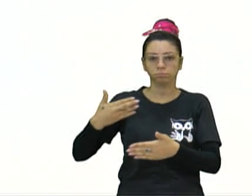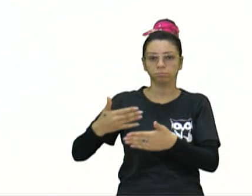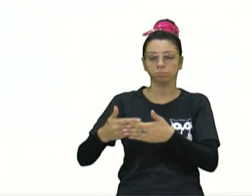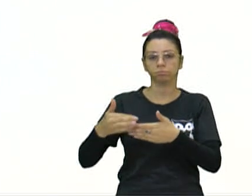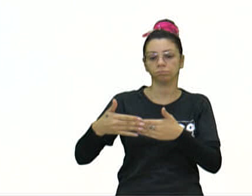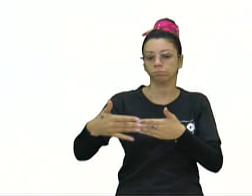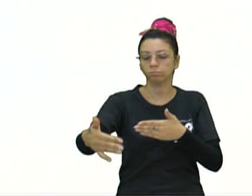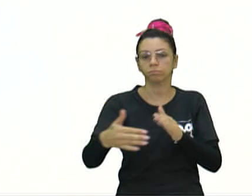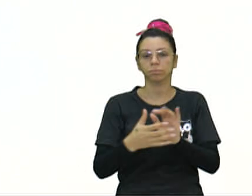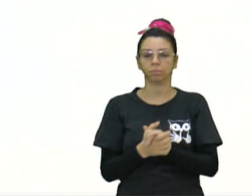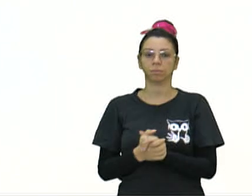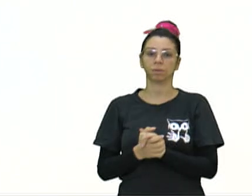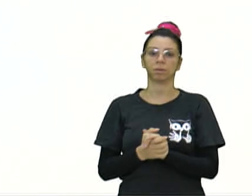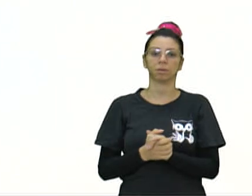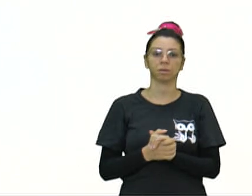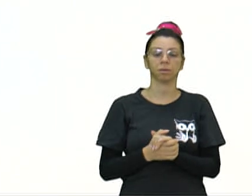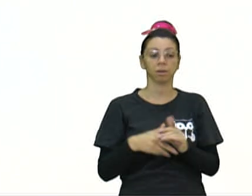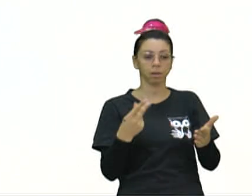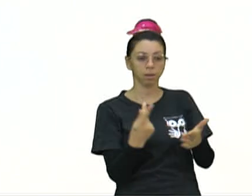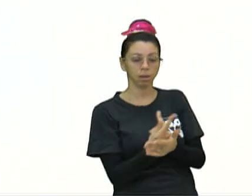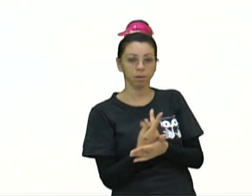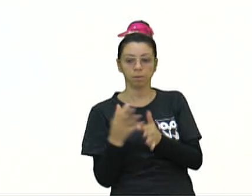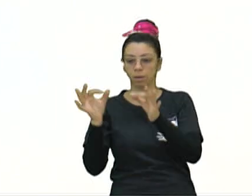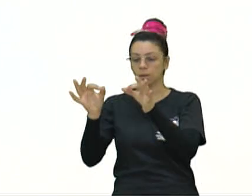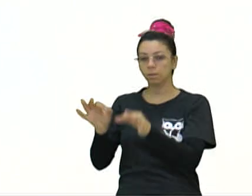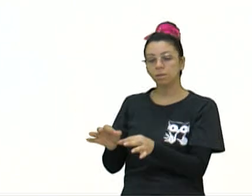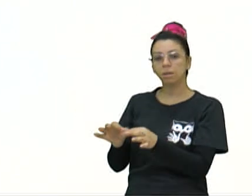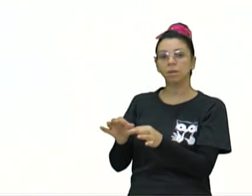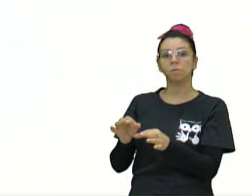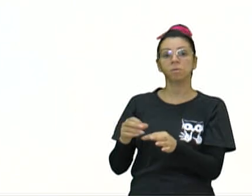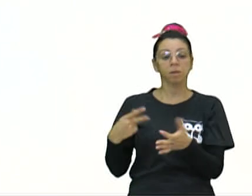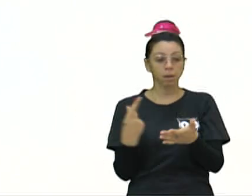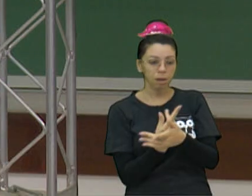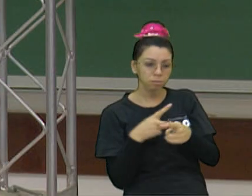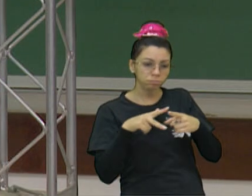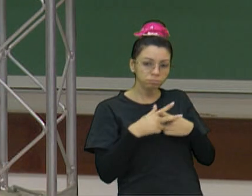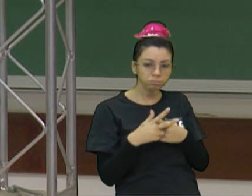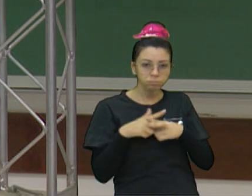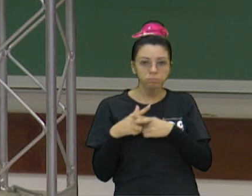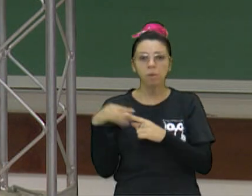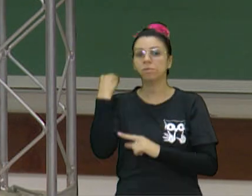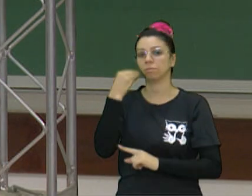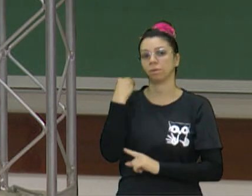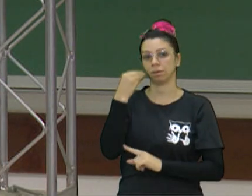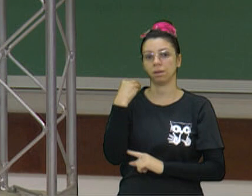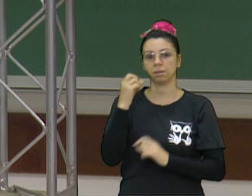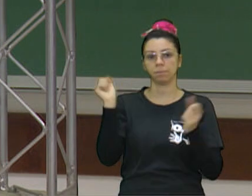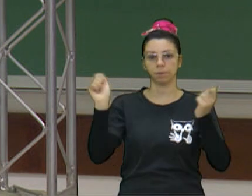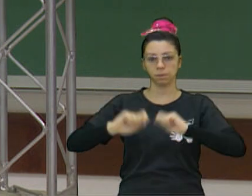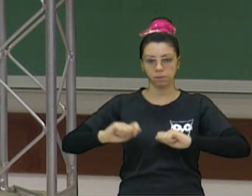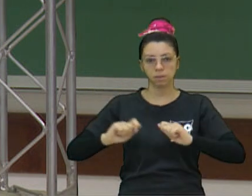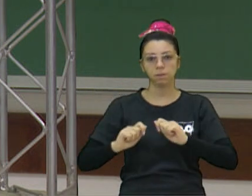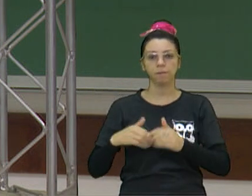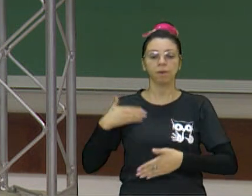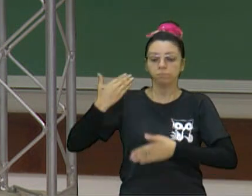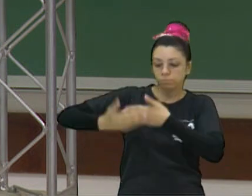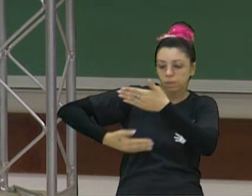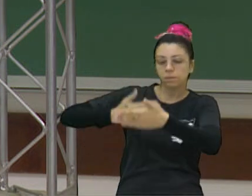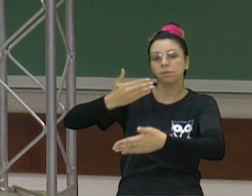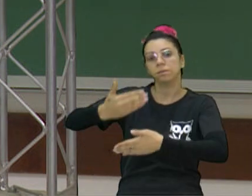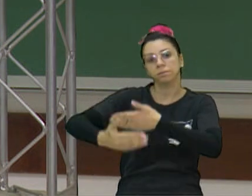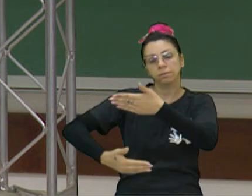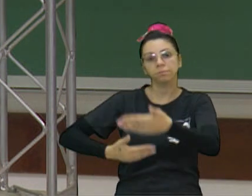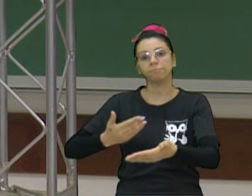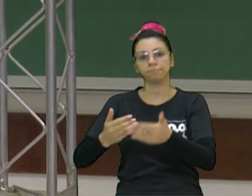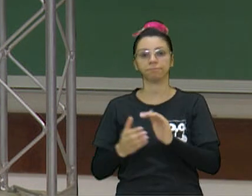erros e acertos e se autocorrigindo com experiência. Então, conforme a gente vai evoluindo, a gente vai amadurecendo, melhorando e corrigindo